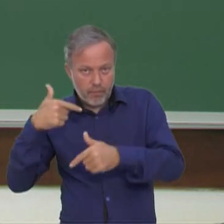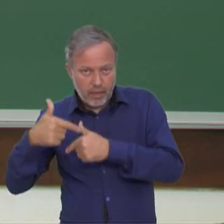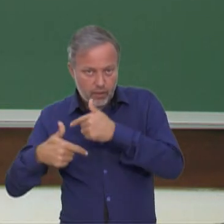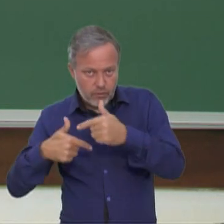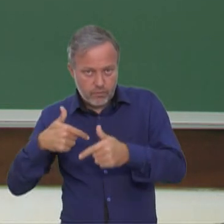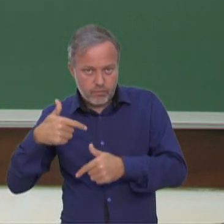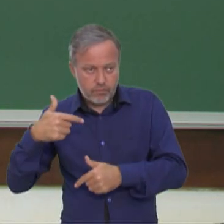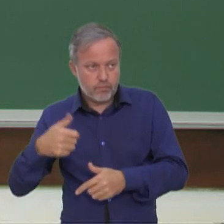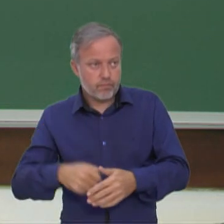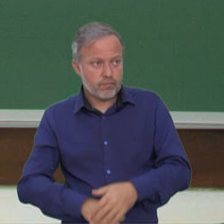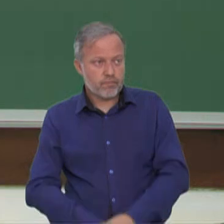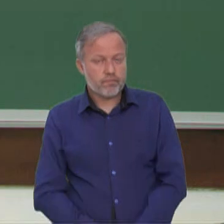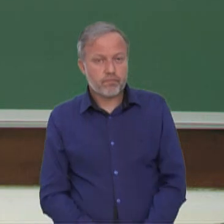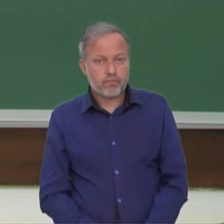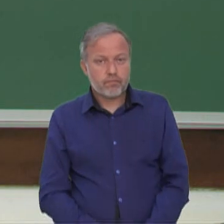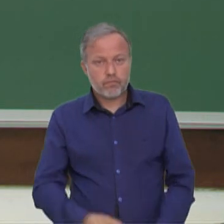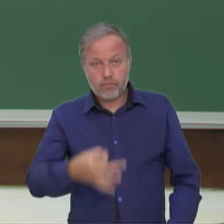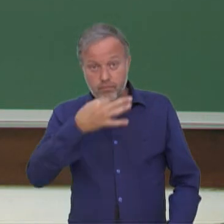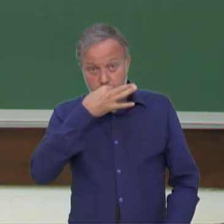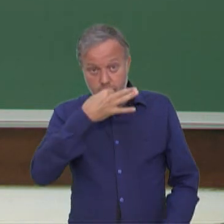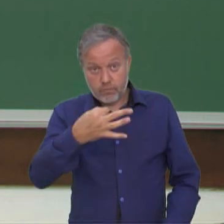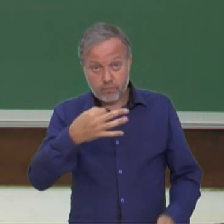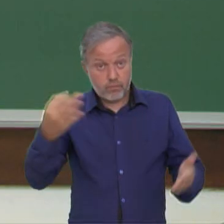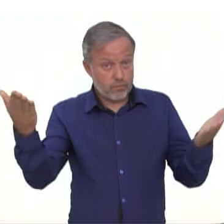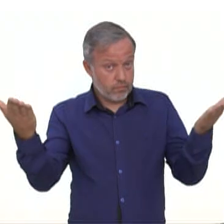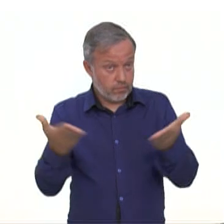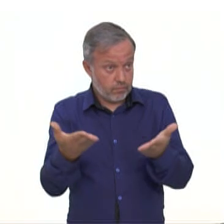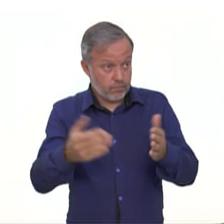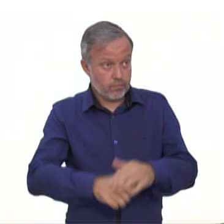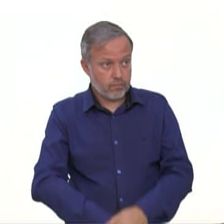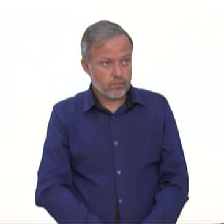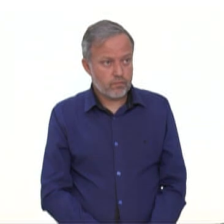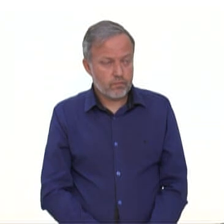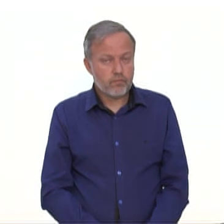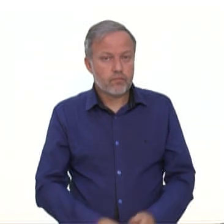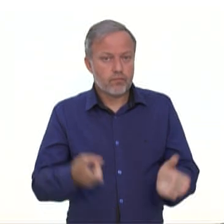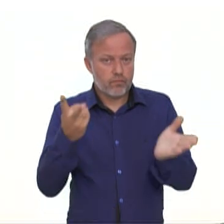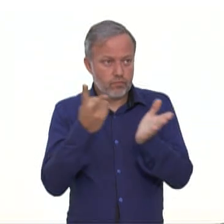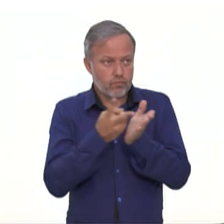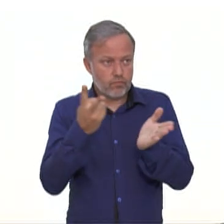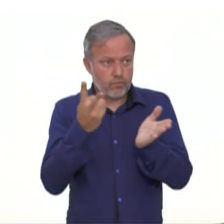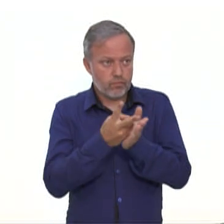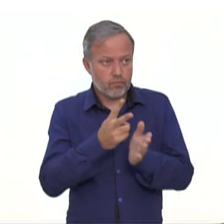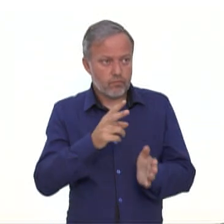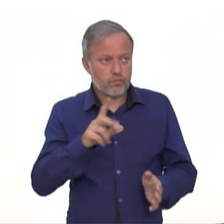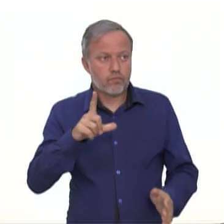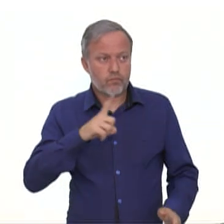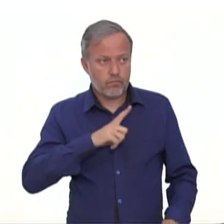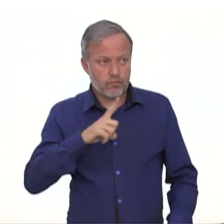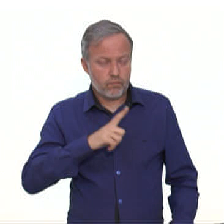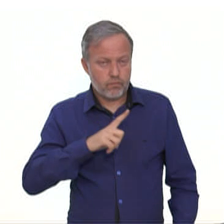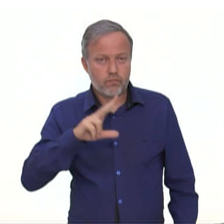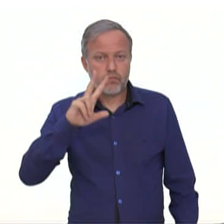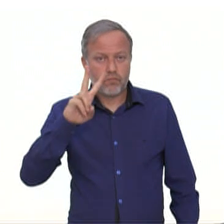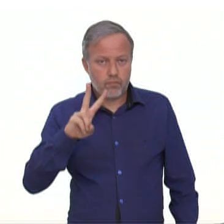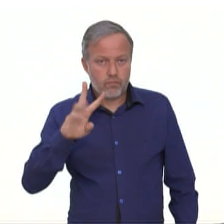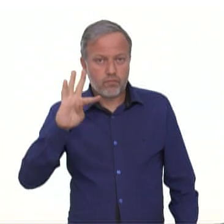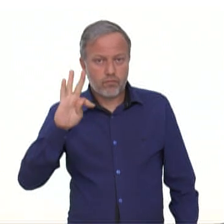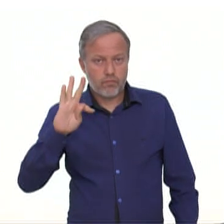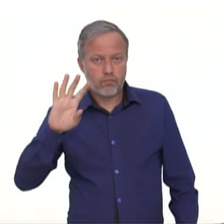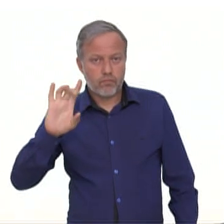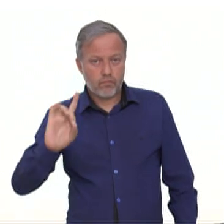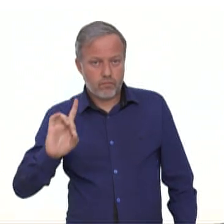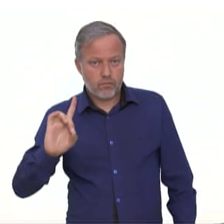Dica então, qual é a dica de hoje, prof? É que sempre haverá um VTD